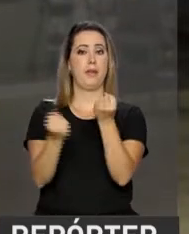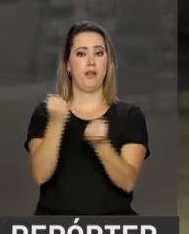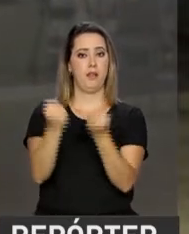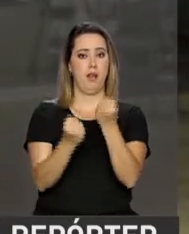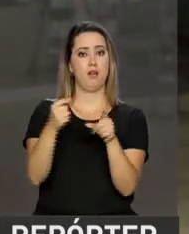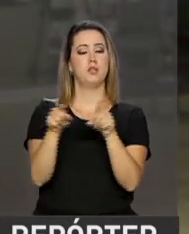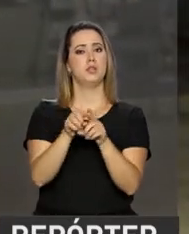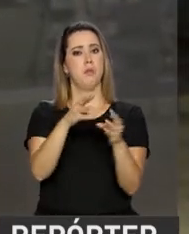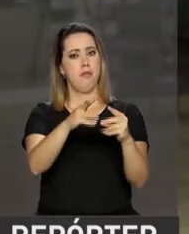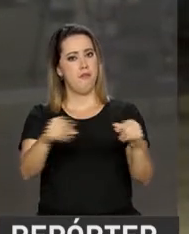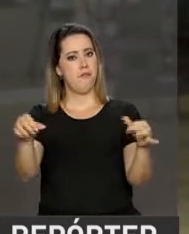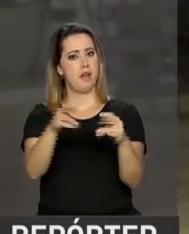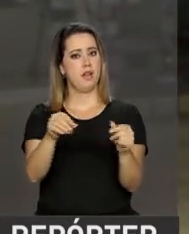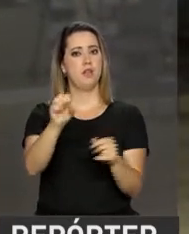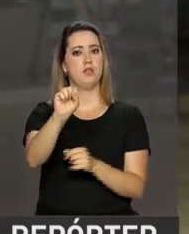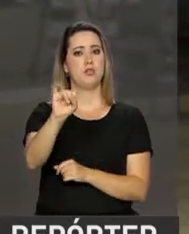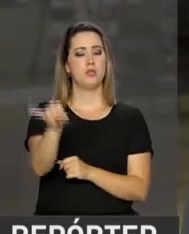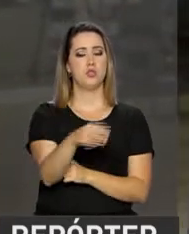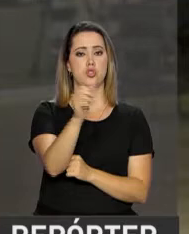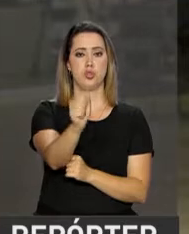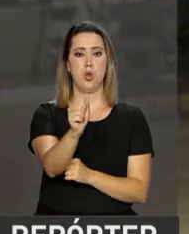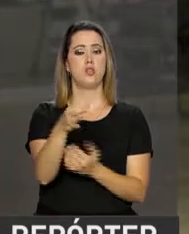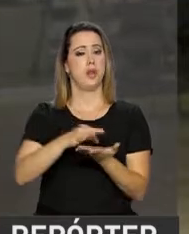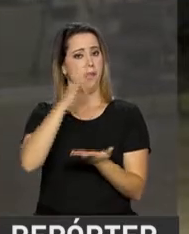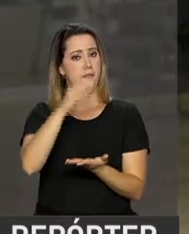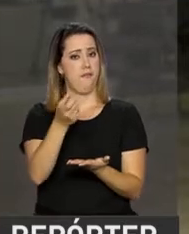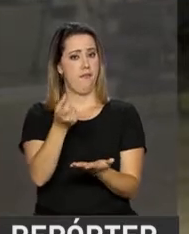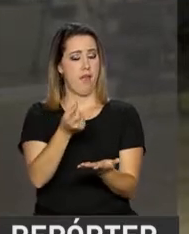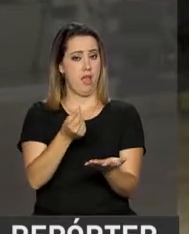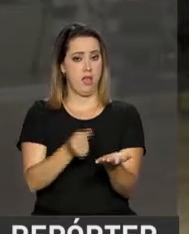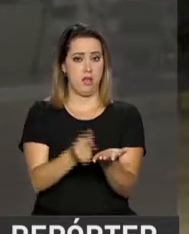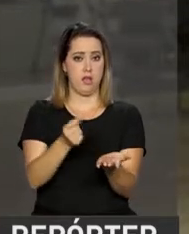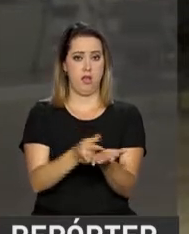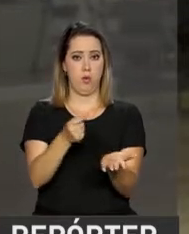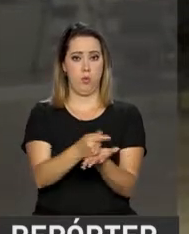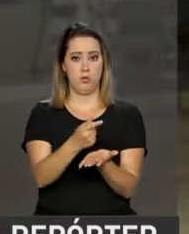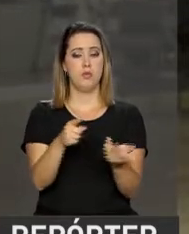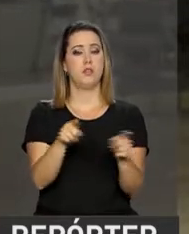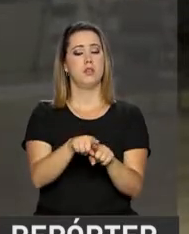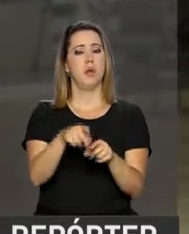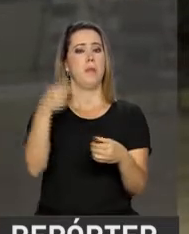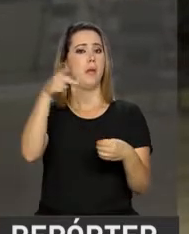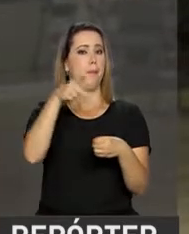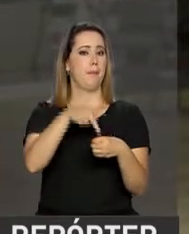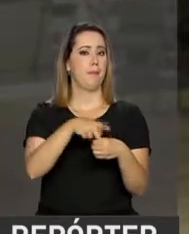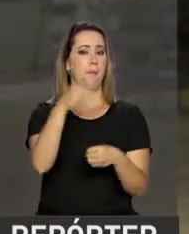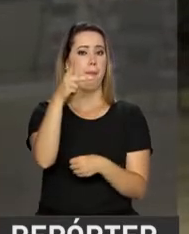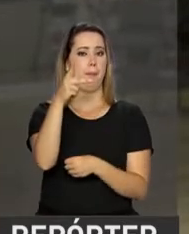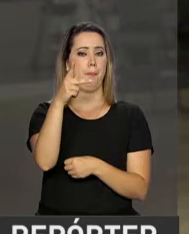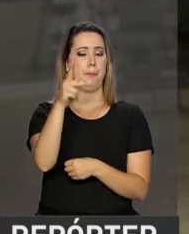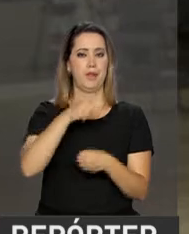como farelo de soja café em grão e petróleo bruto já em relação às importações